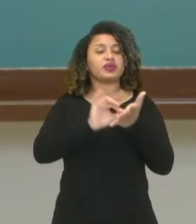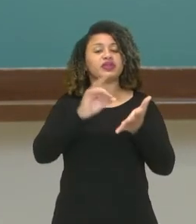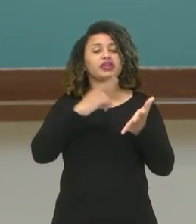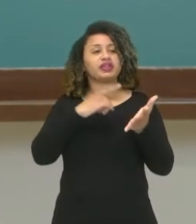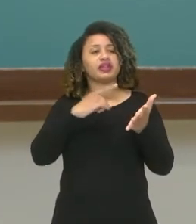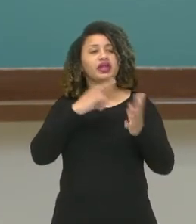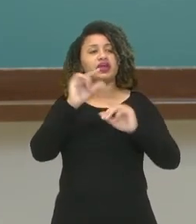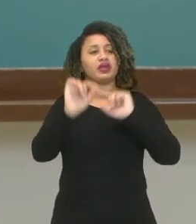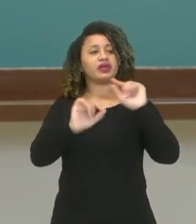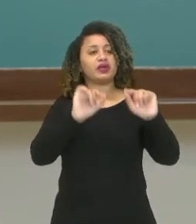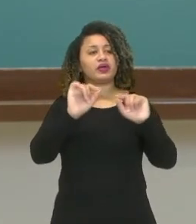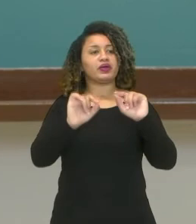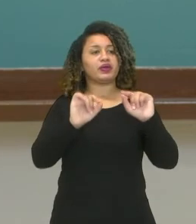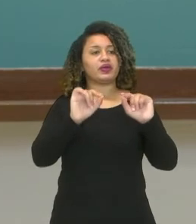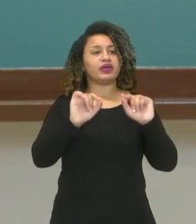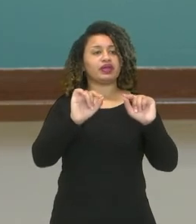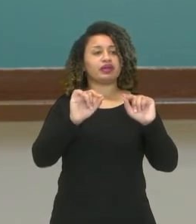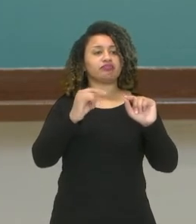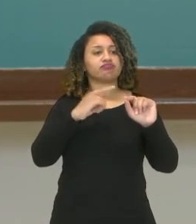ó.